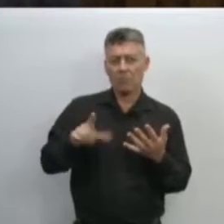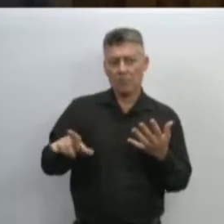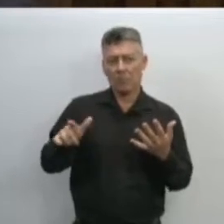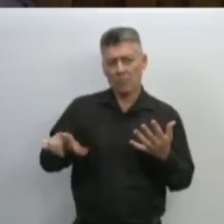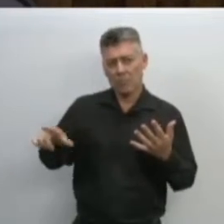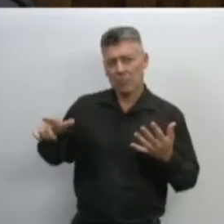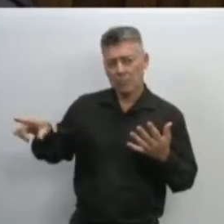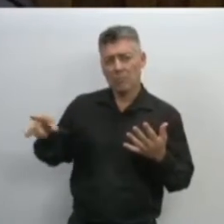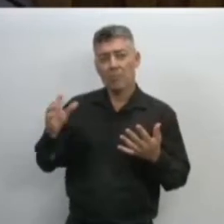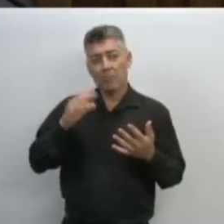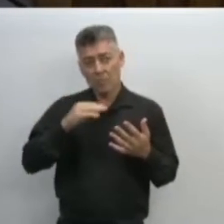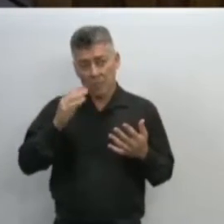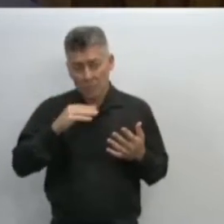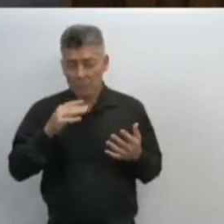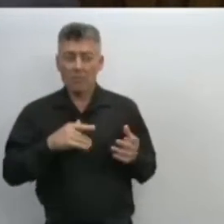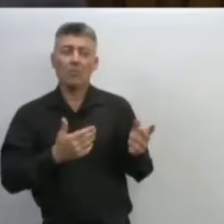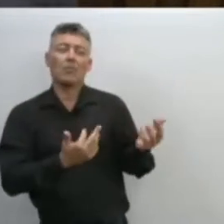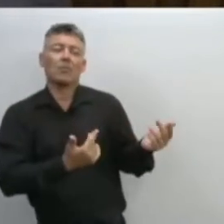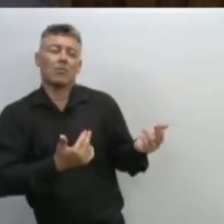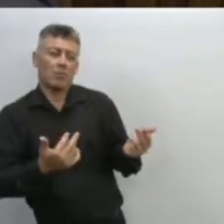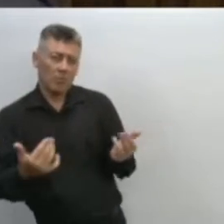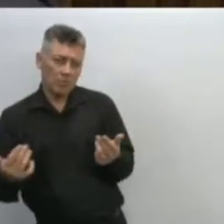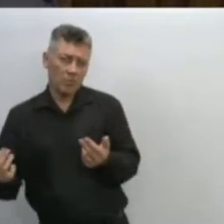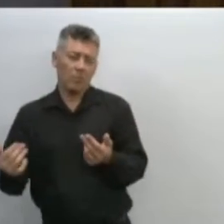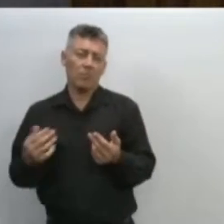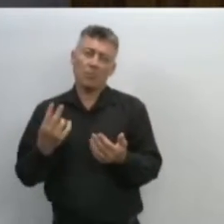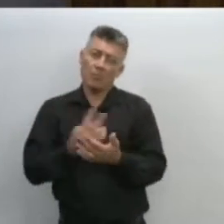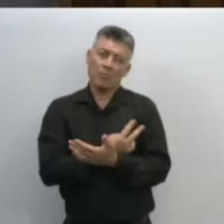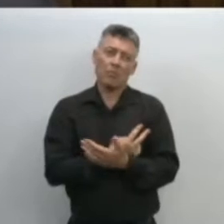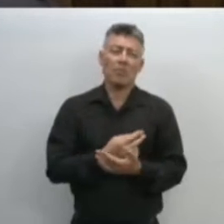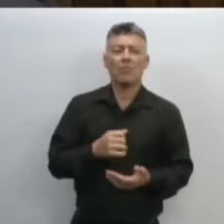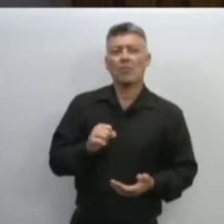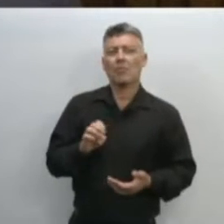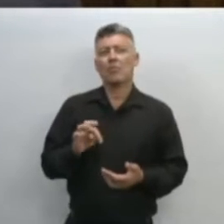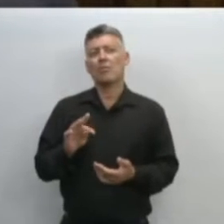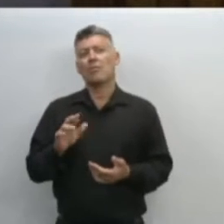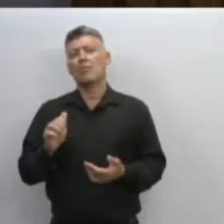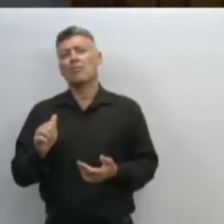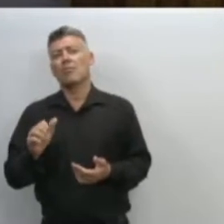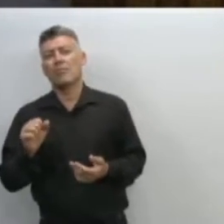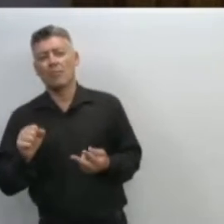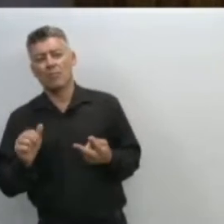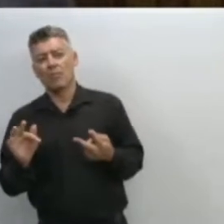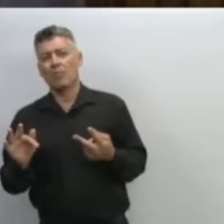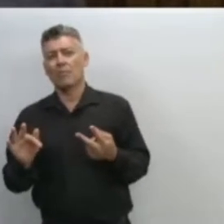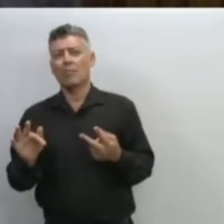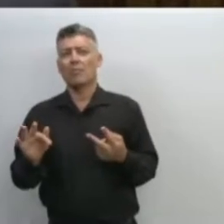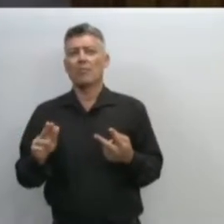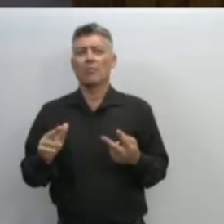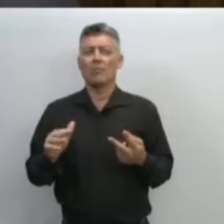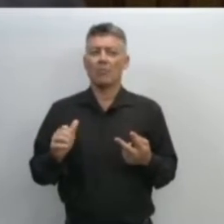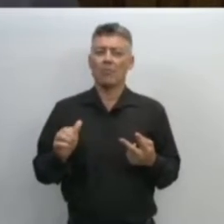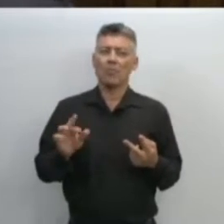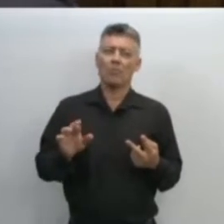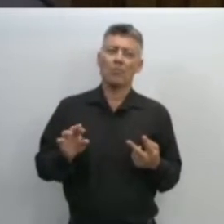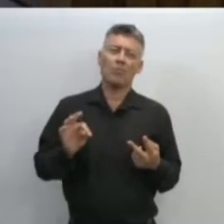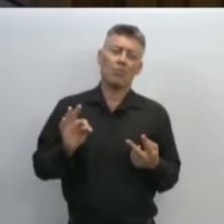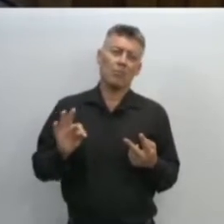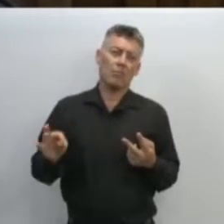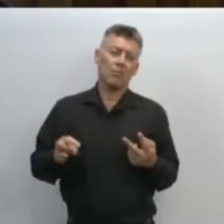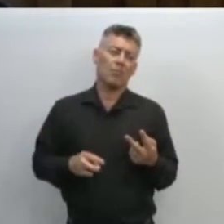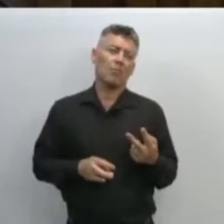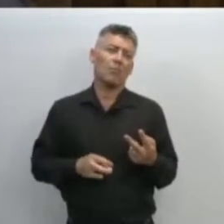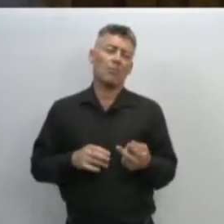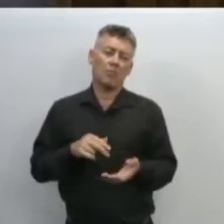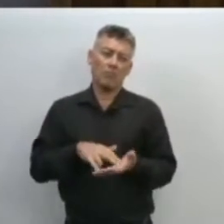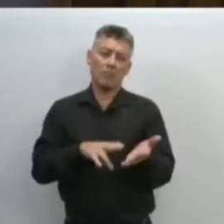mesma velocidade, eu digo sem medo de errar, na CENTAS e na FUNCARTE, se não foi 100% para quem